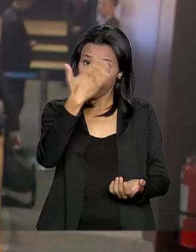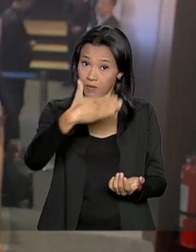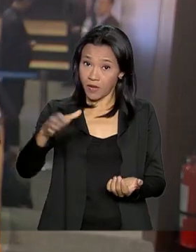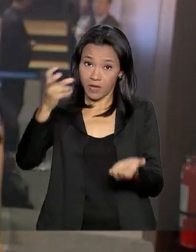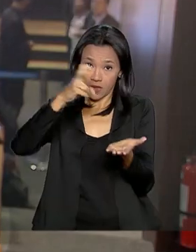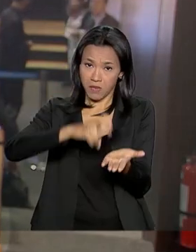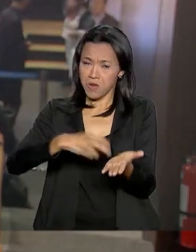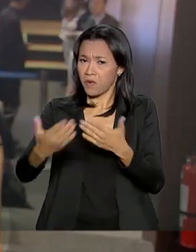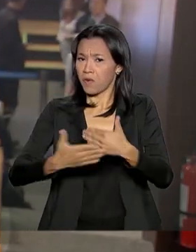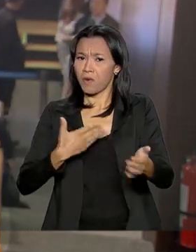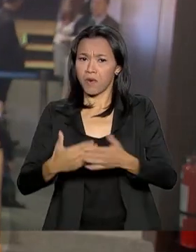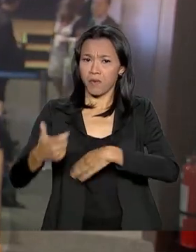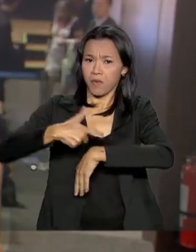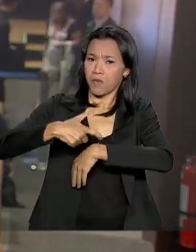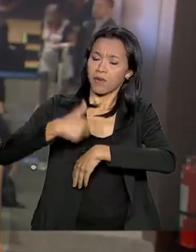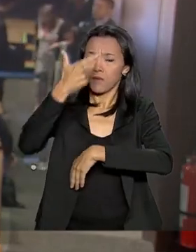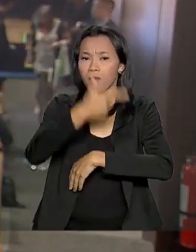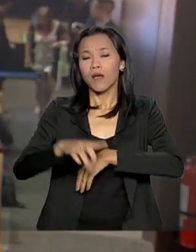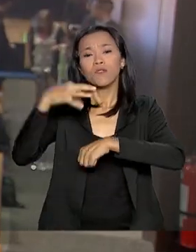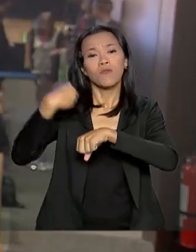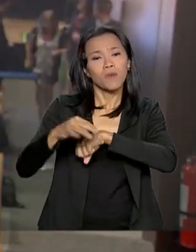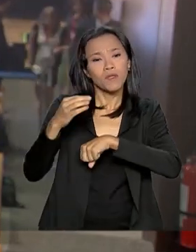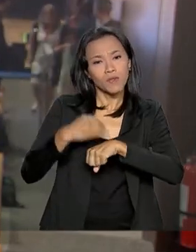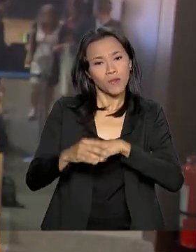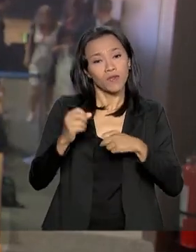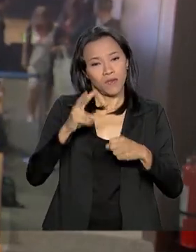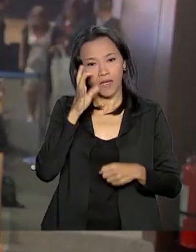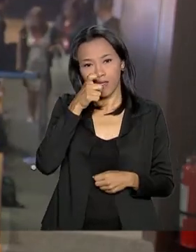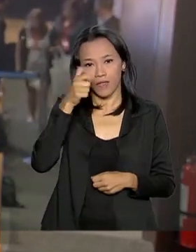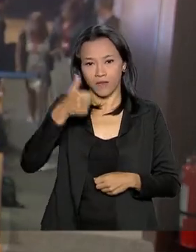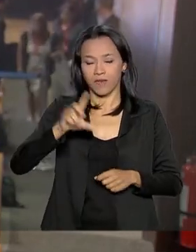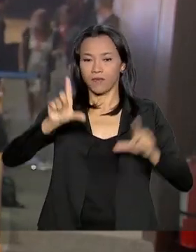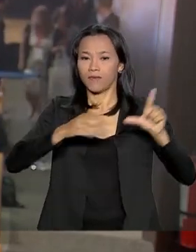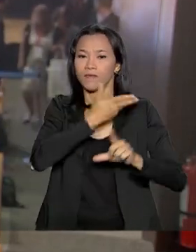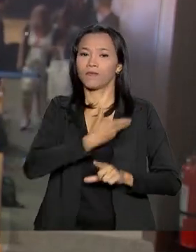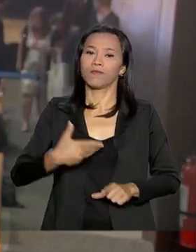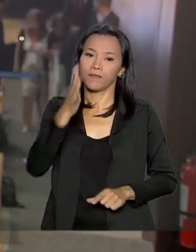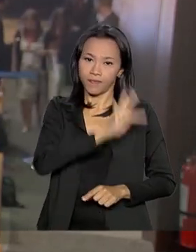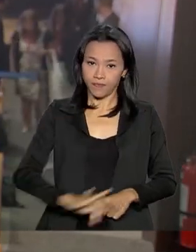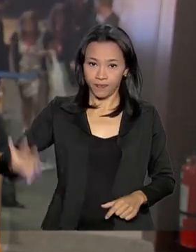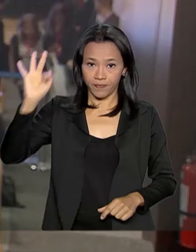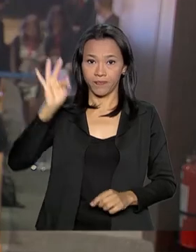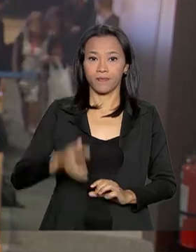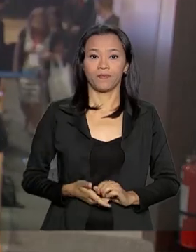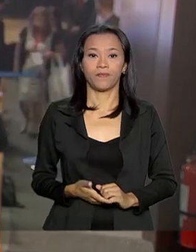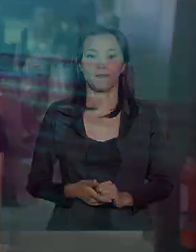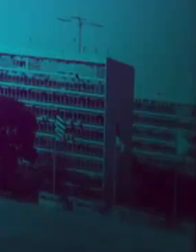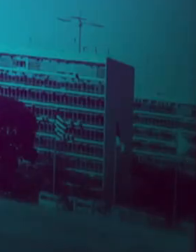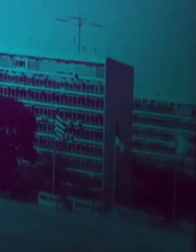gente volta a qualquer momento com mais informações. Fique com a gente na NBR, a TV do Governo Federal.